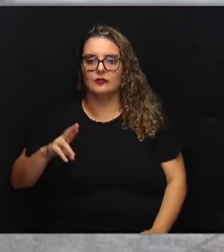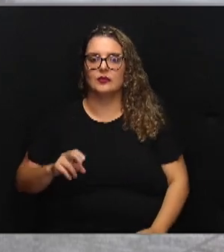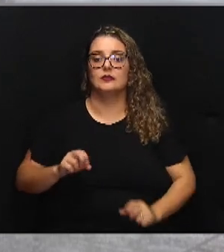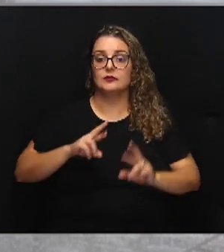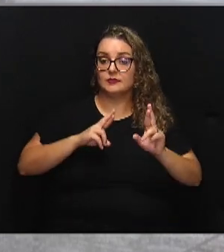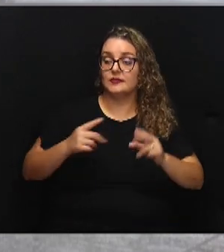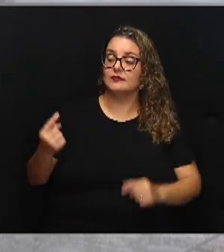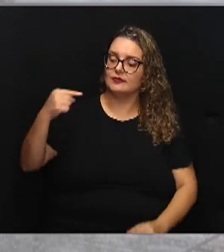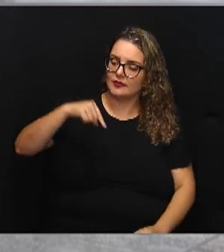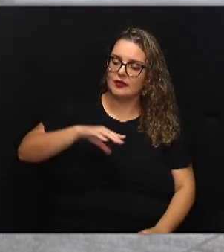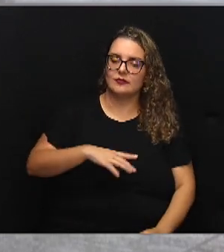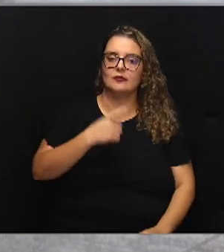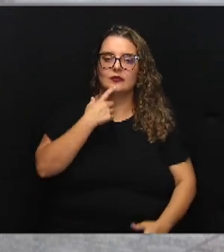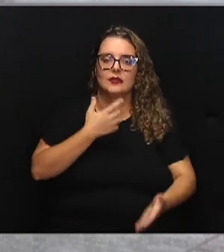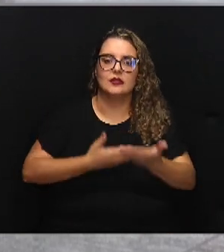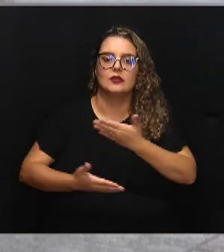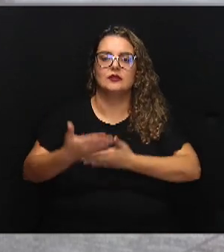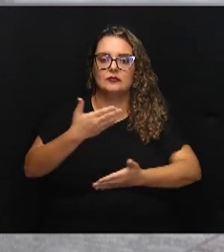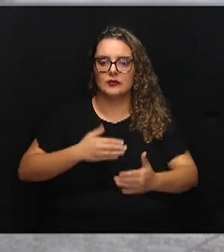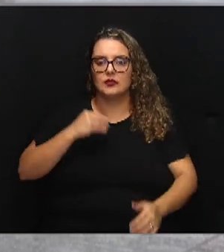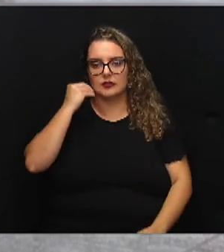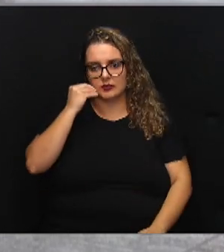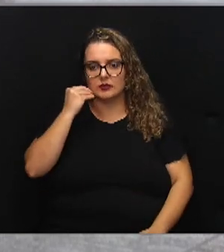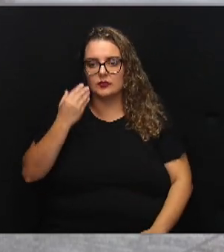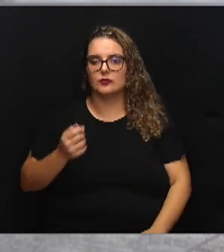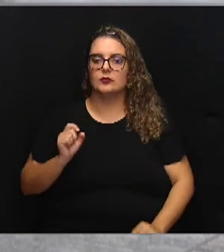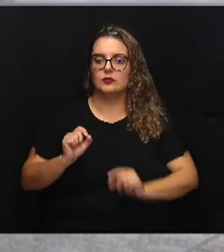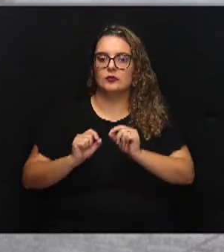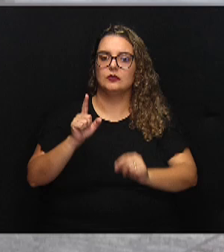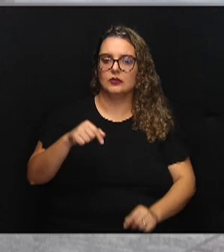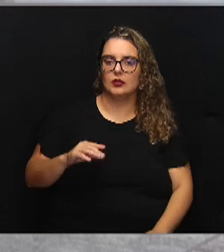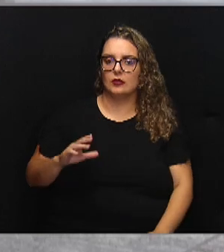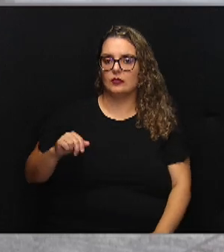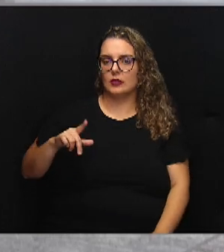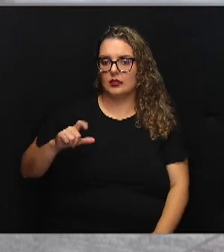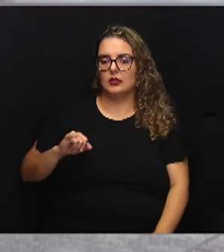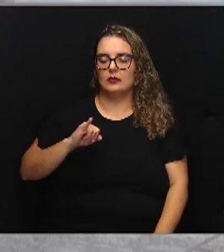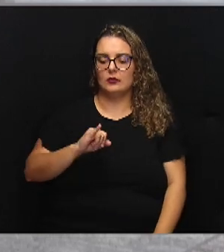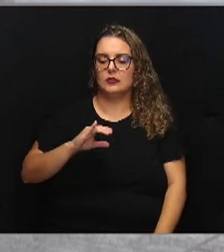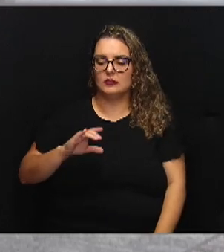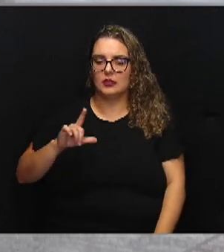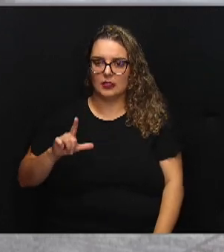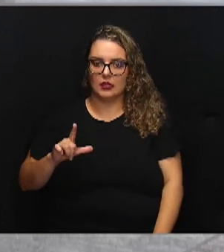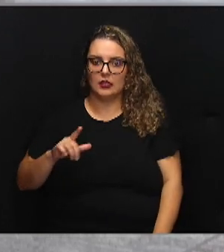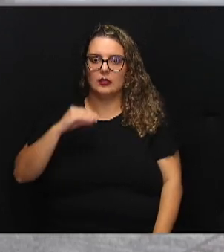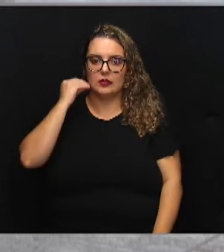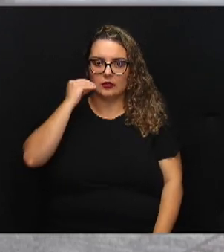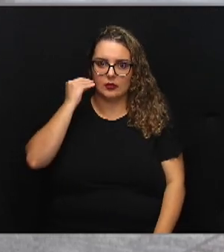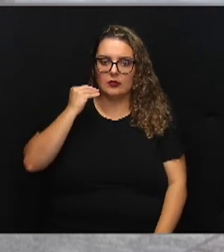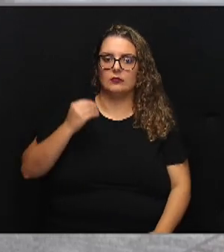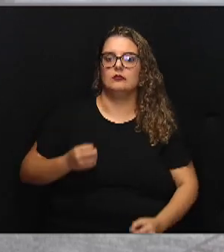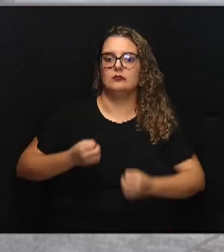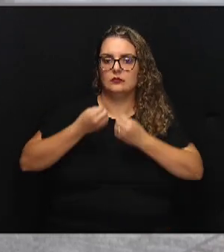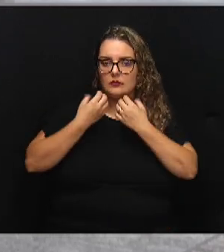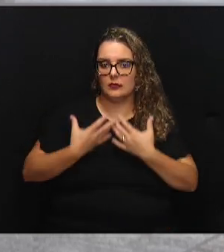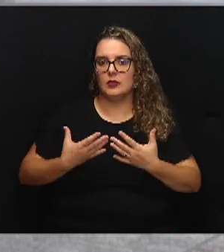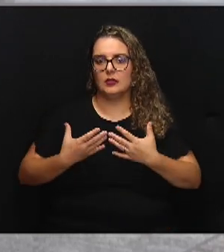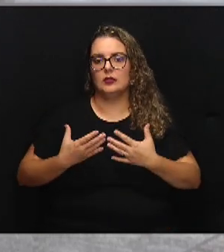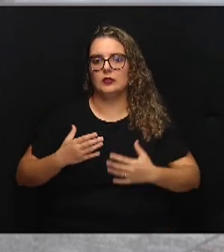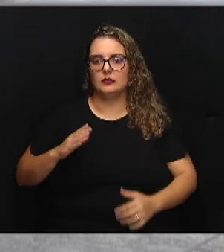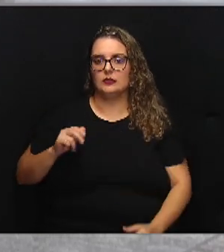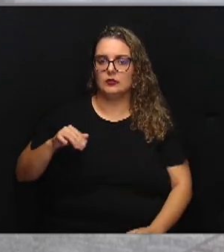para Campinas para compartilhar essa experiência do que é o canal ICL como uma experiência bem sucedida de um canal